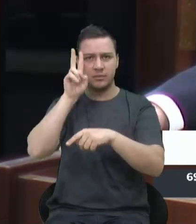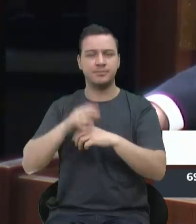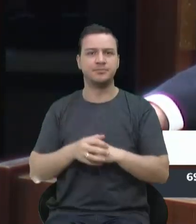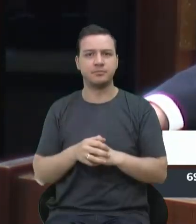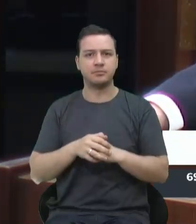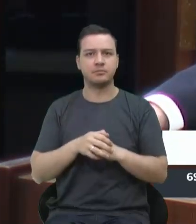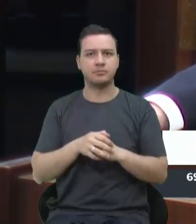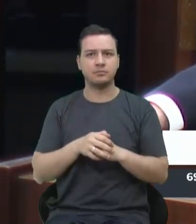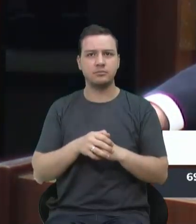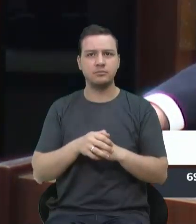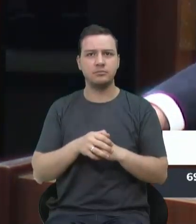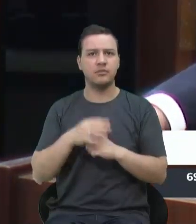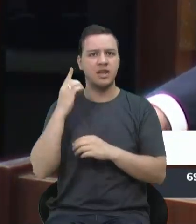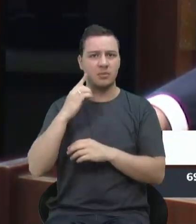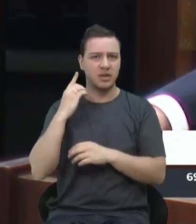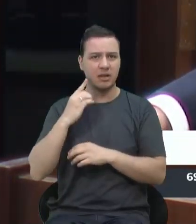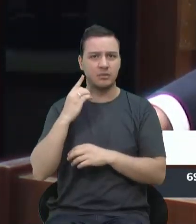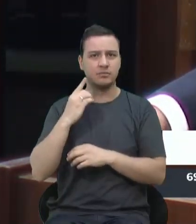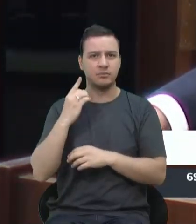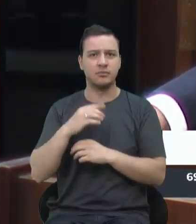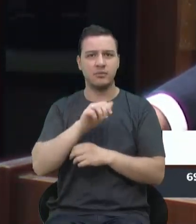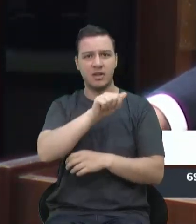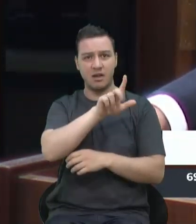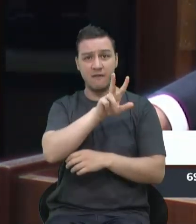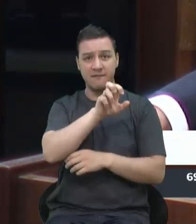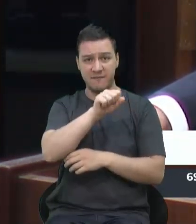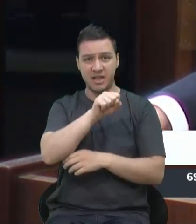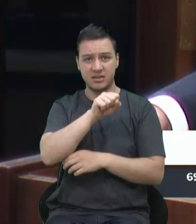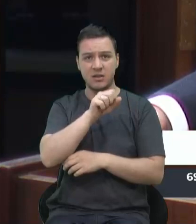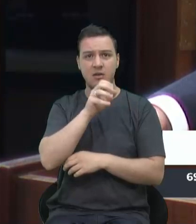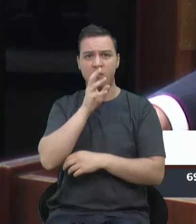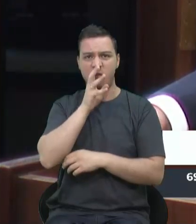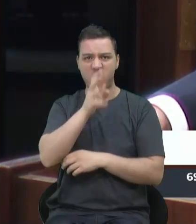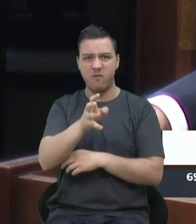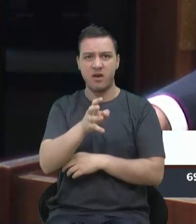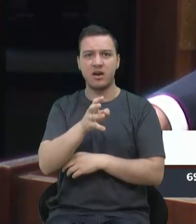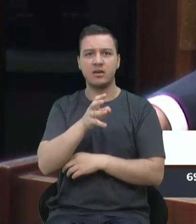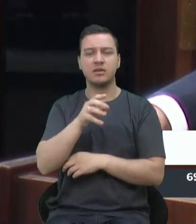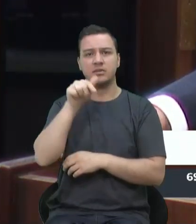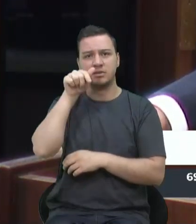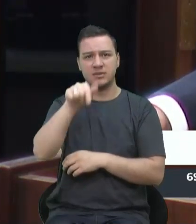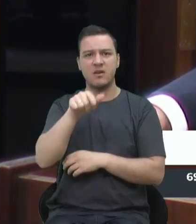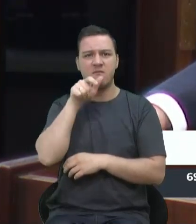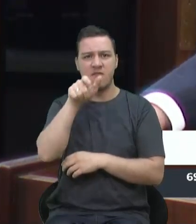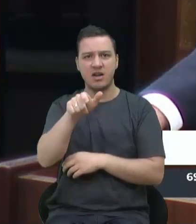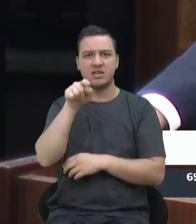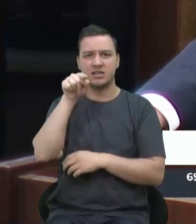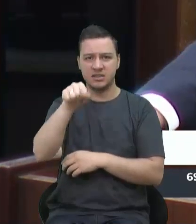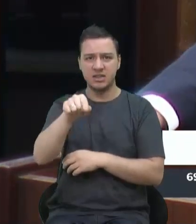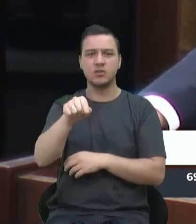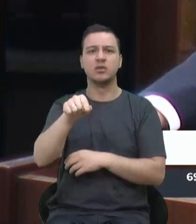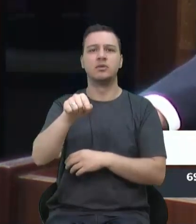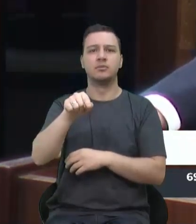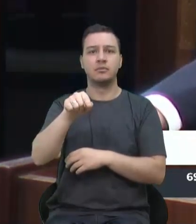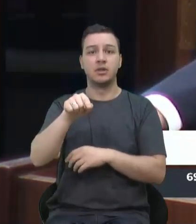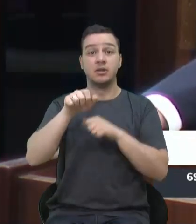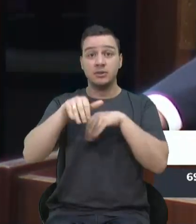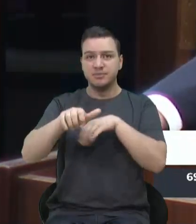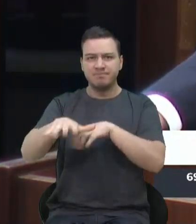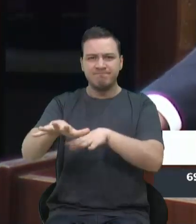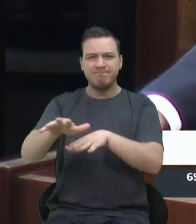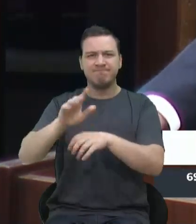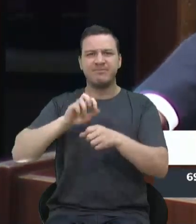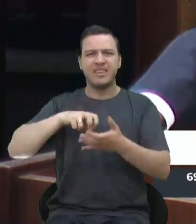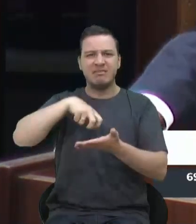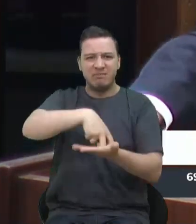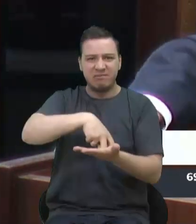Alves ofendeu uma instituição dizendo que o exército era um valeacoutro de torturadores, exortou a população brasileira